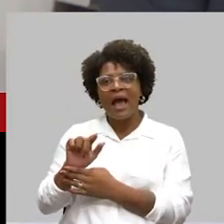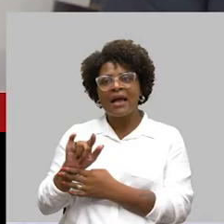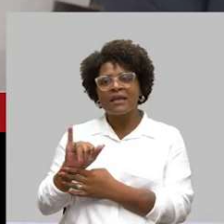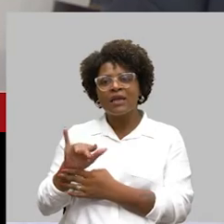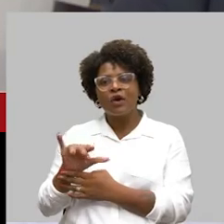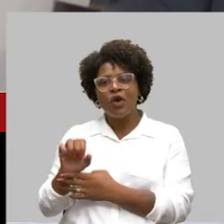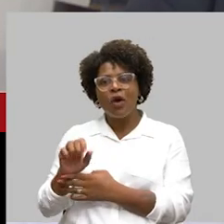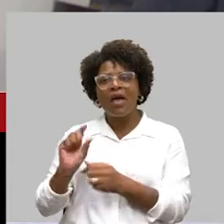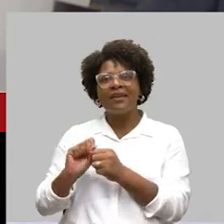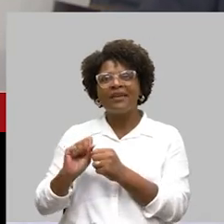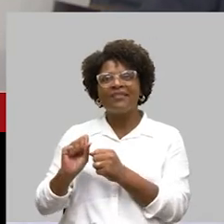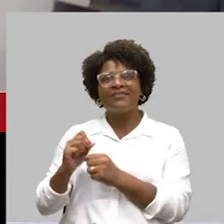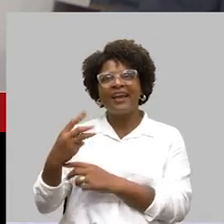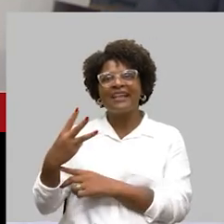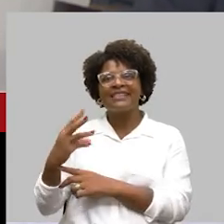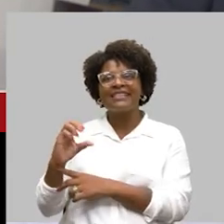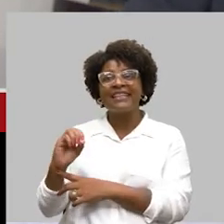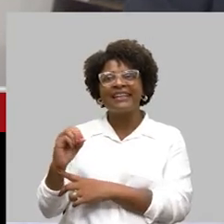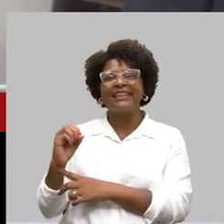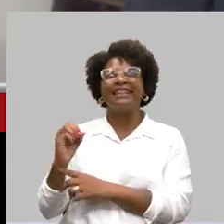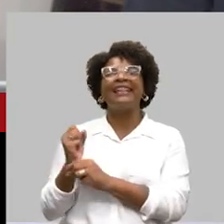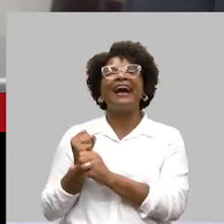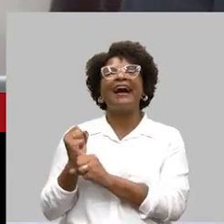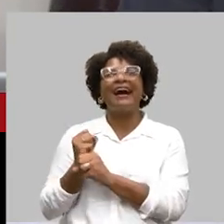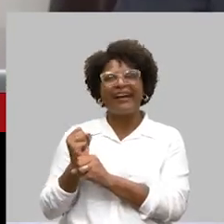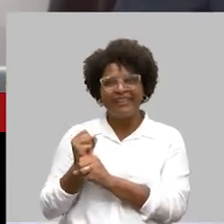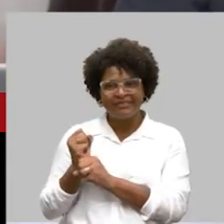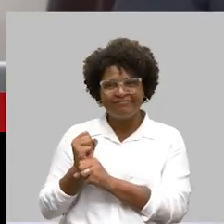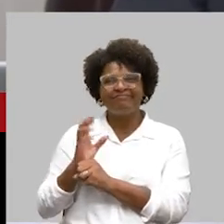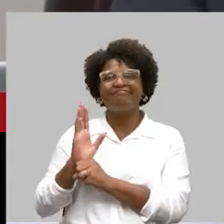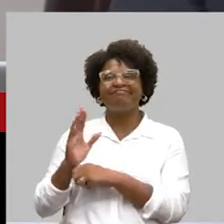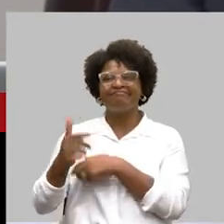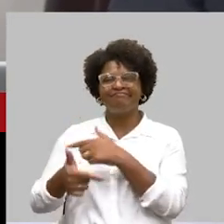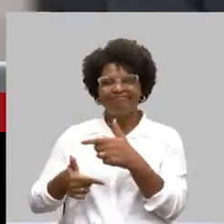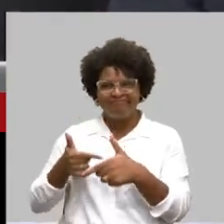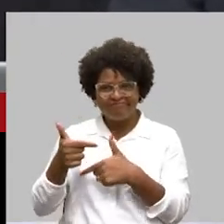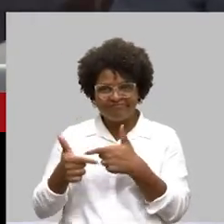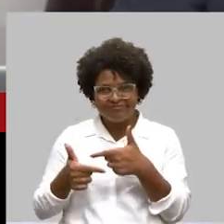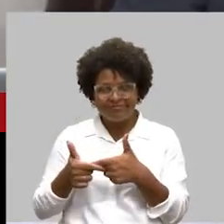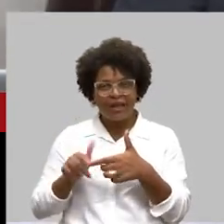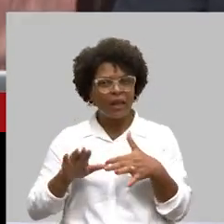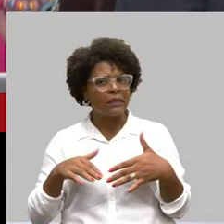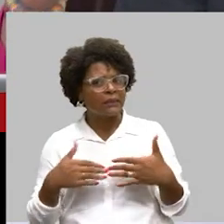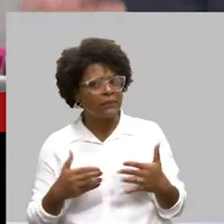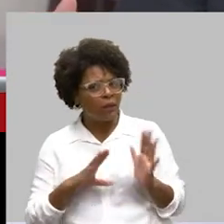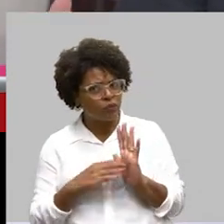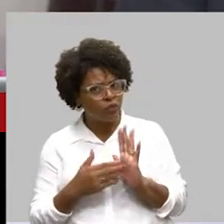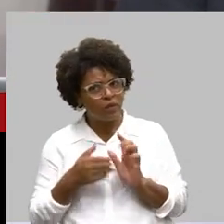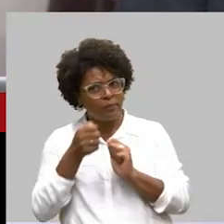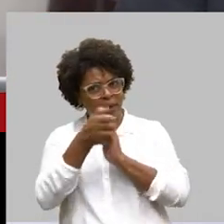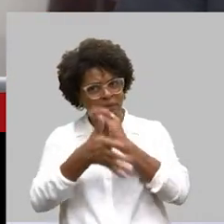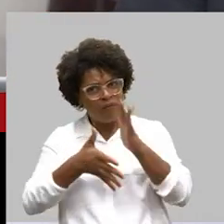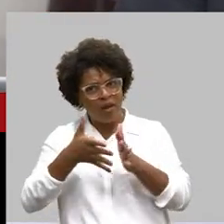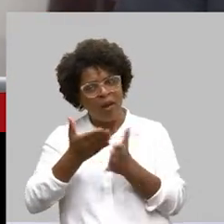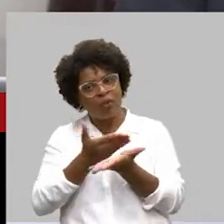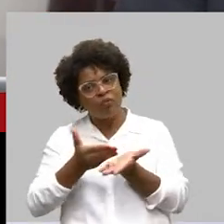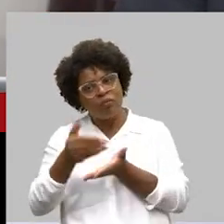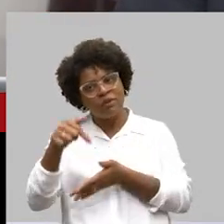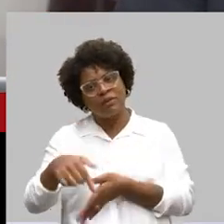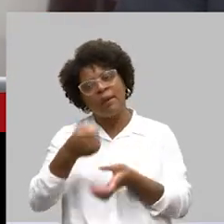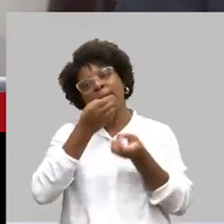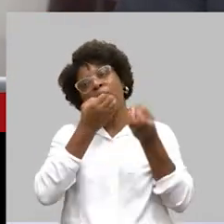gente pelos seus 30 anos e por todo o trabalho bom são as minhas considerações iniciais de boas-vindas a todas as